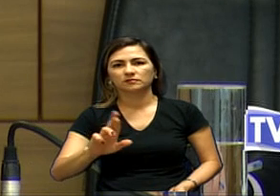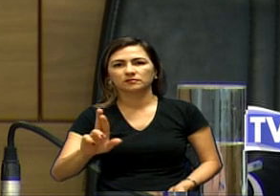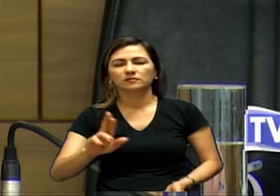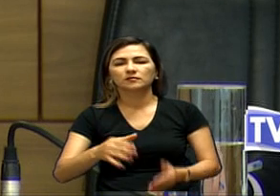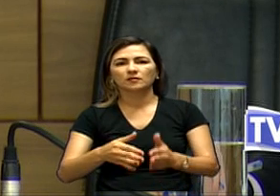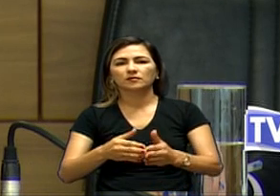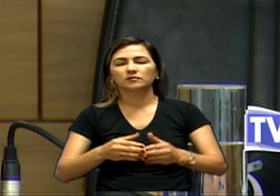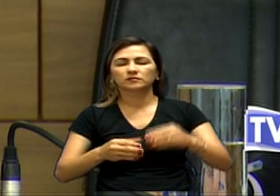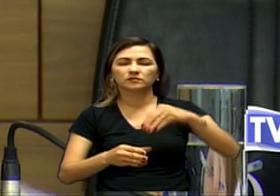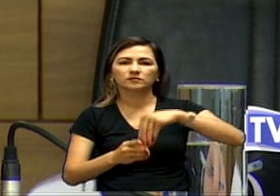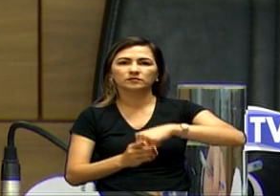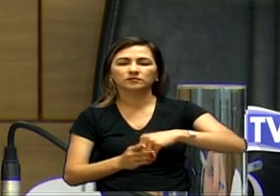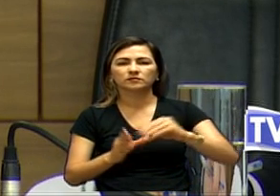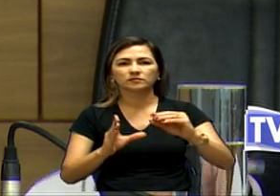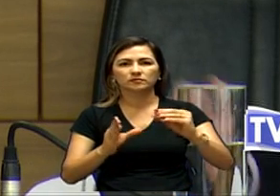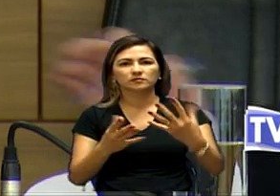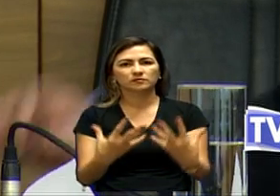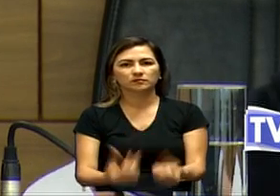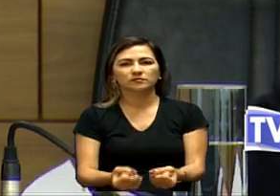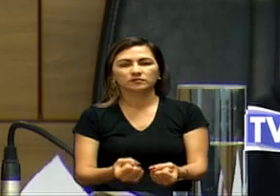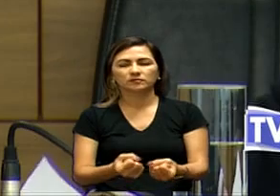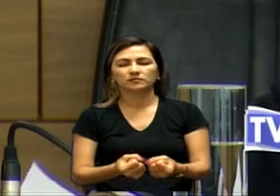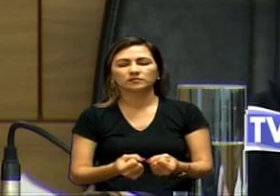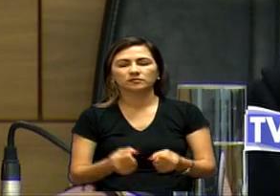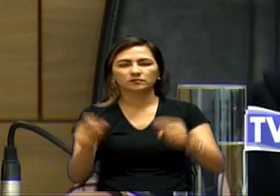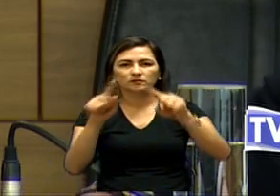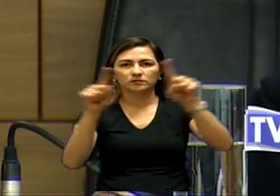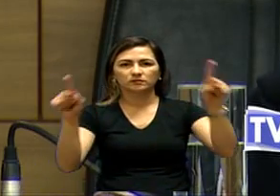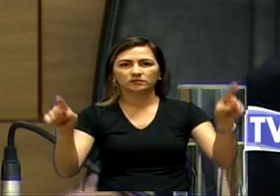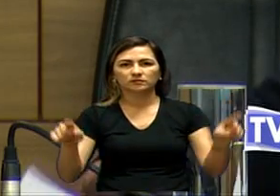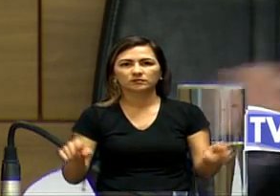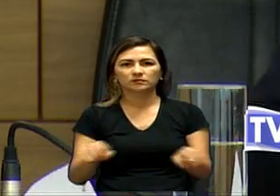Peço o voto sim. Eu peço que abra o painel para votação.